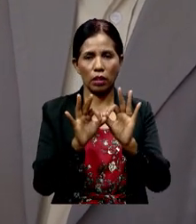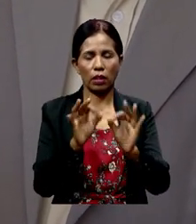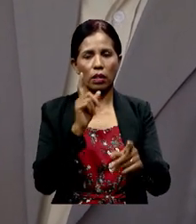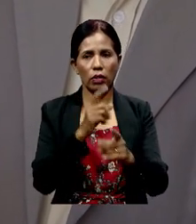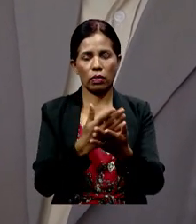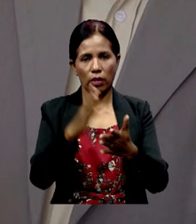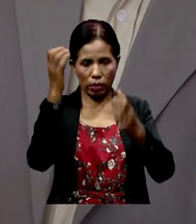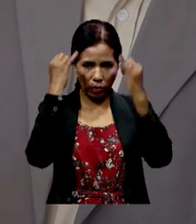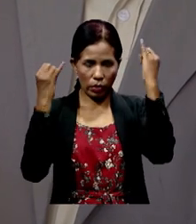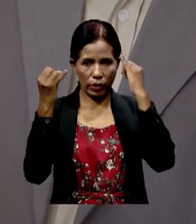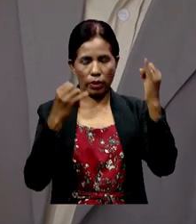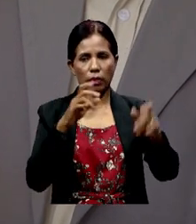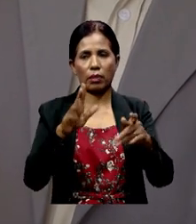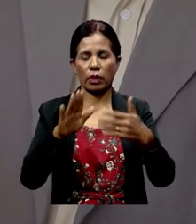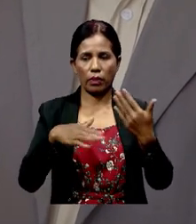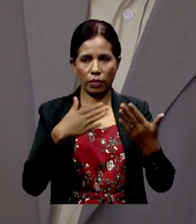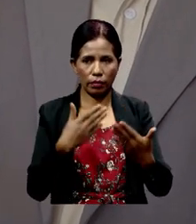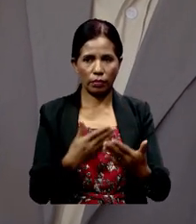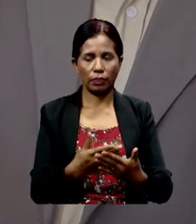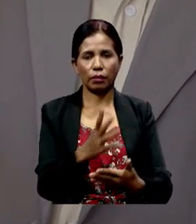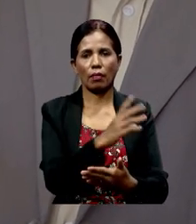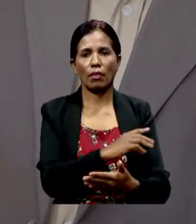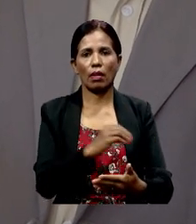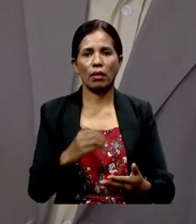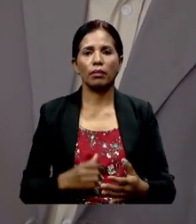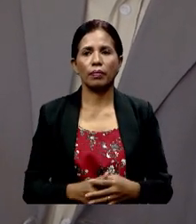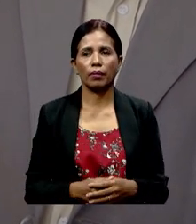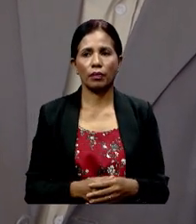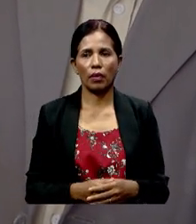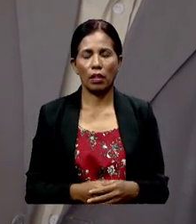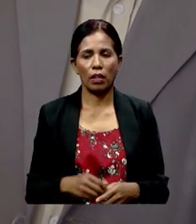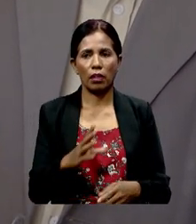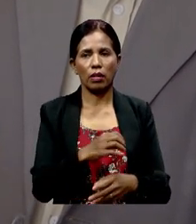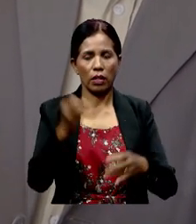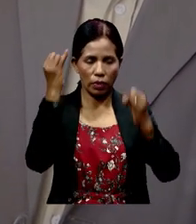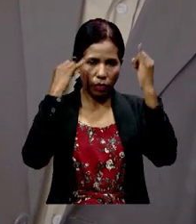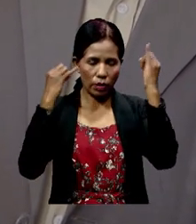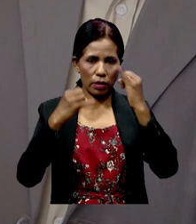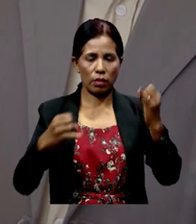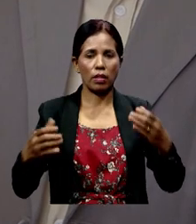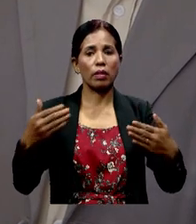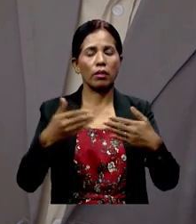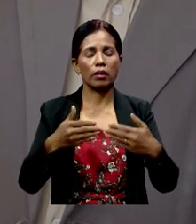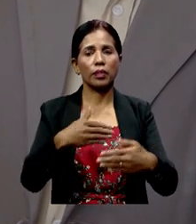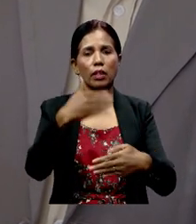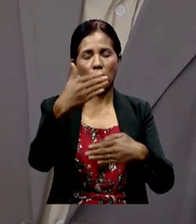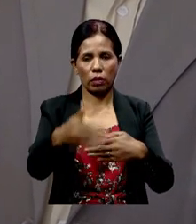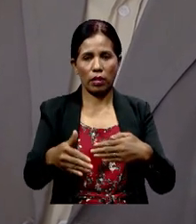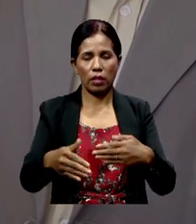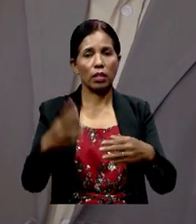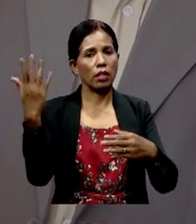informação e linha frente front line informação e município e também